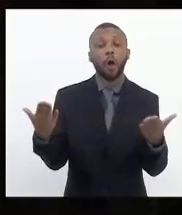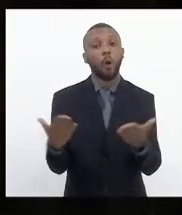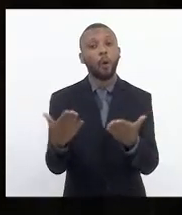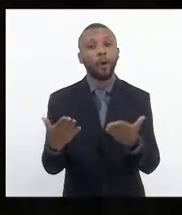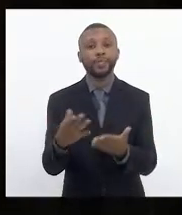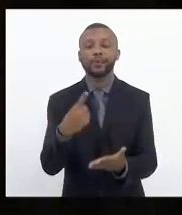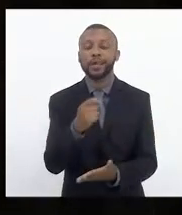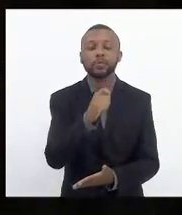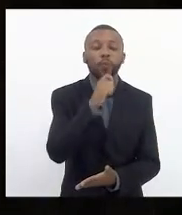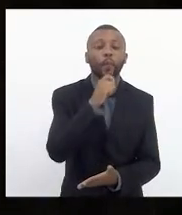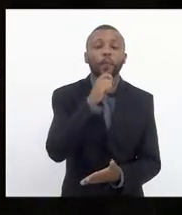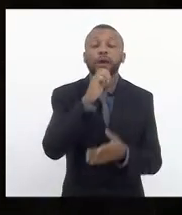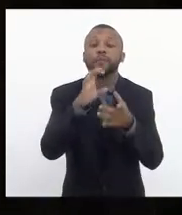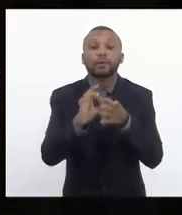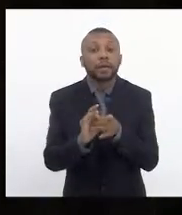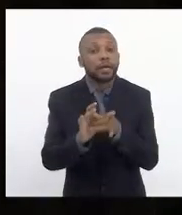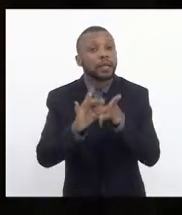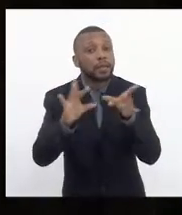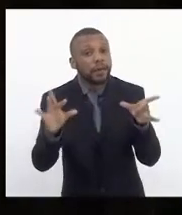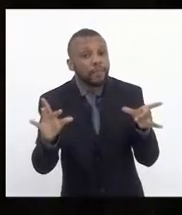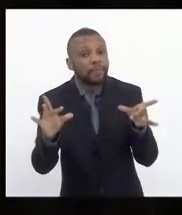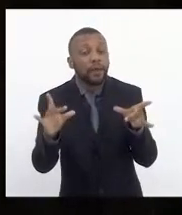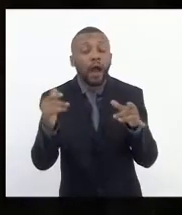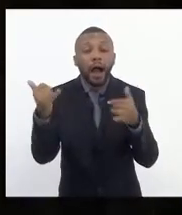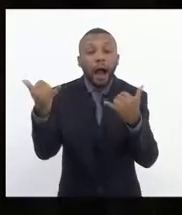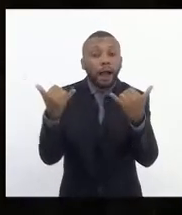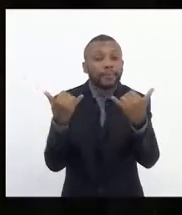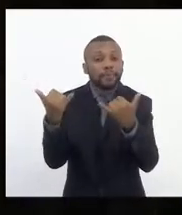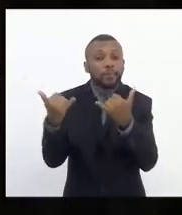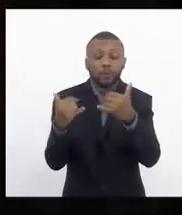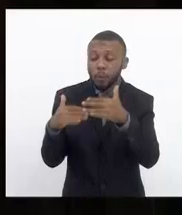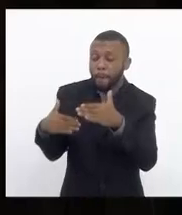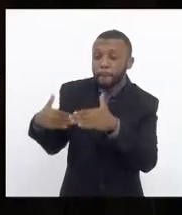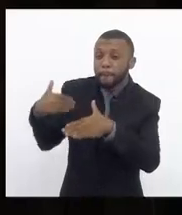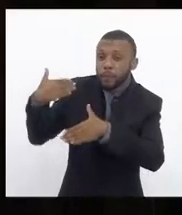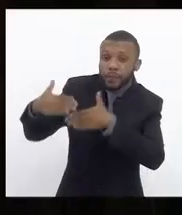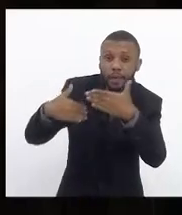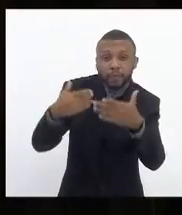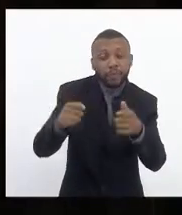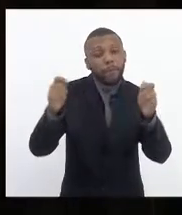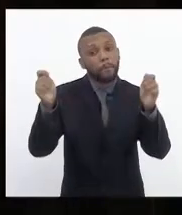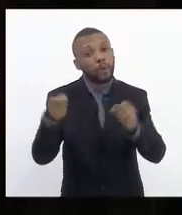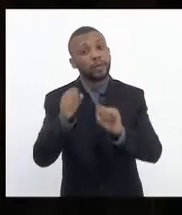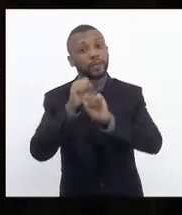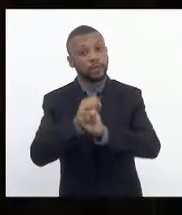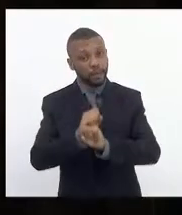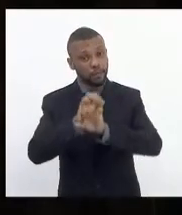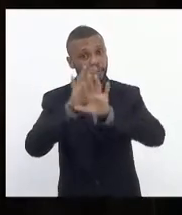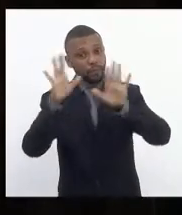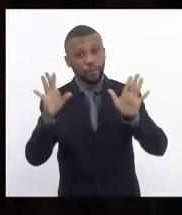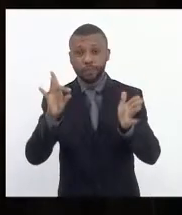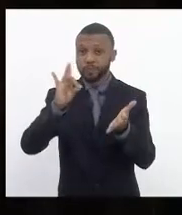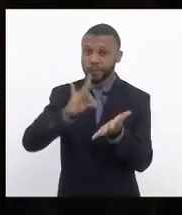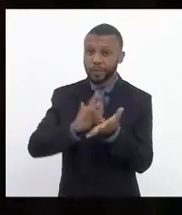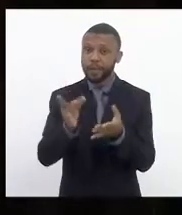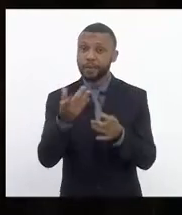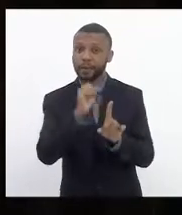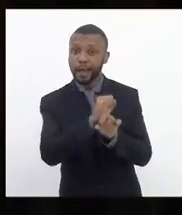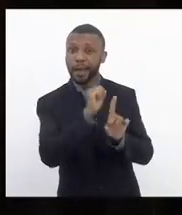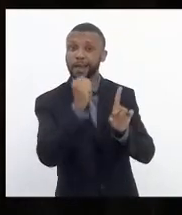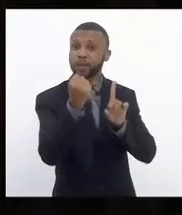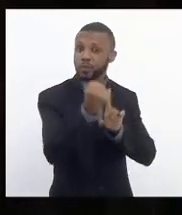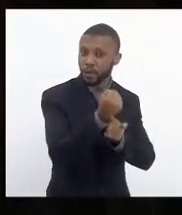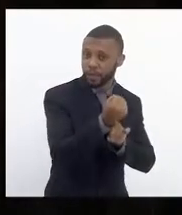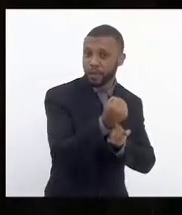temos disponível ainda todo o processo que poderia ser de Transparência concreta na nossa sociedade